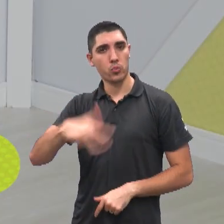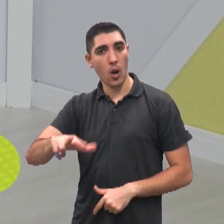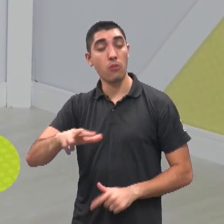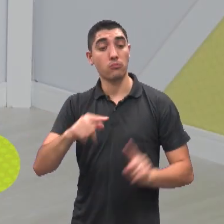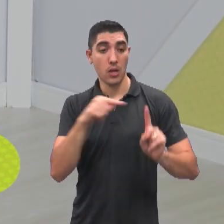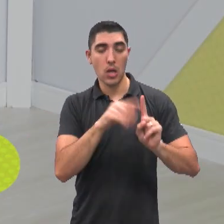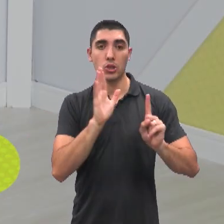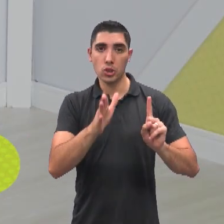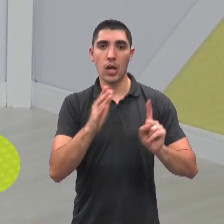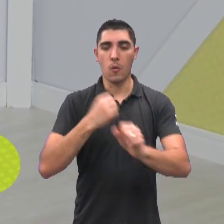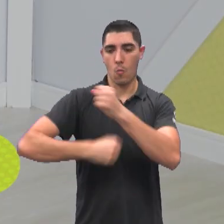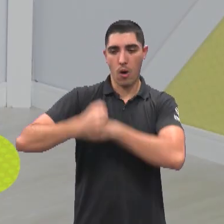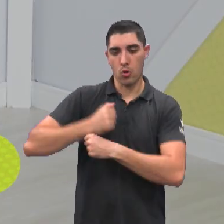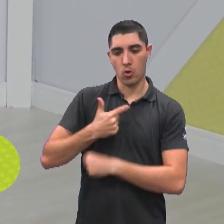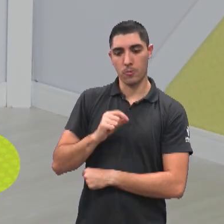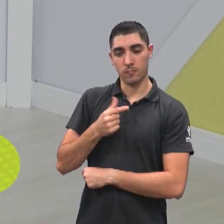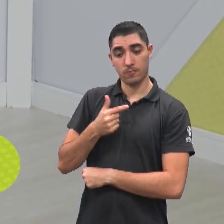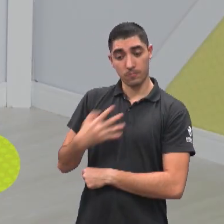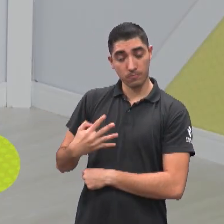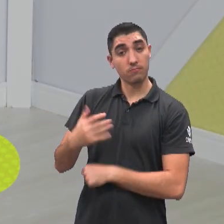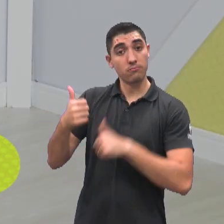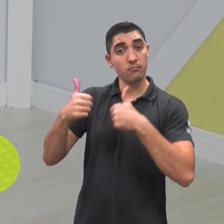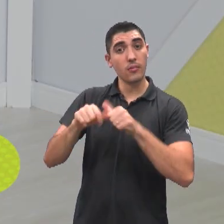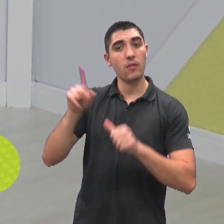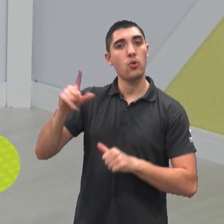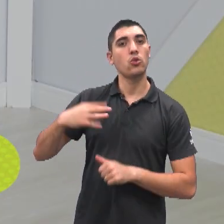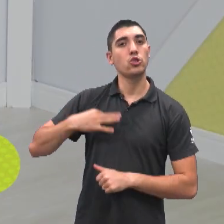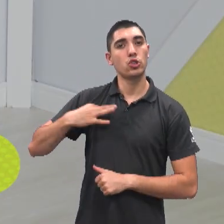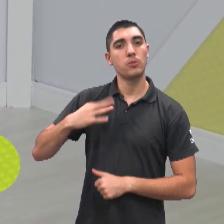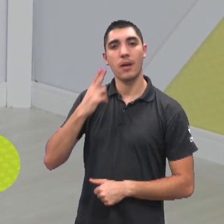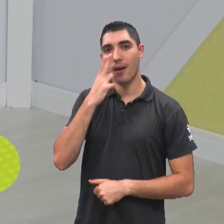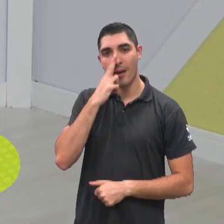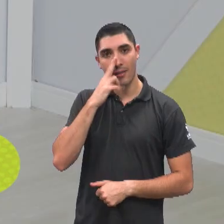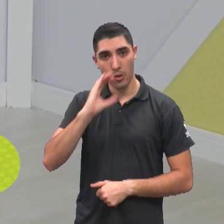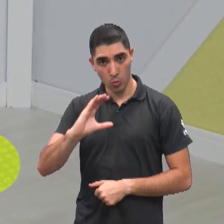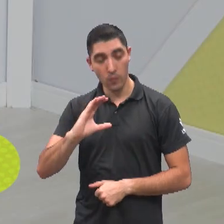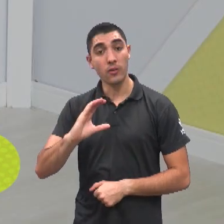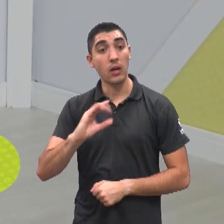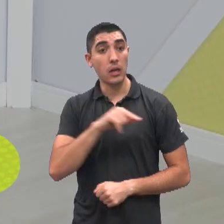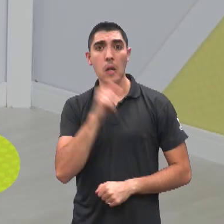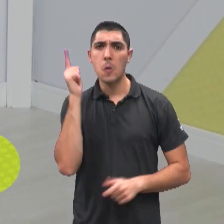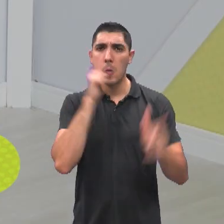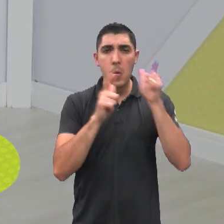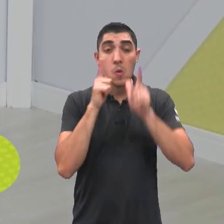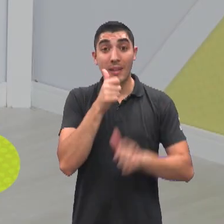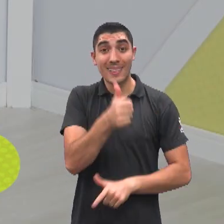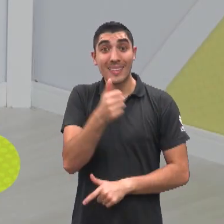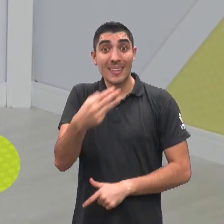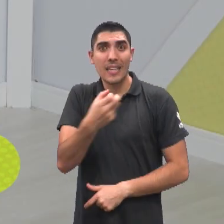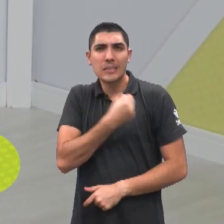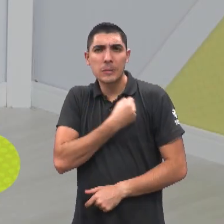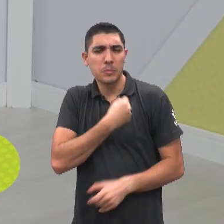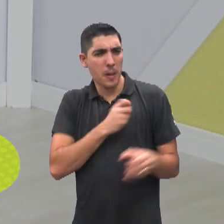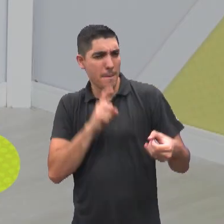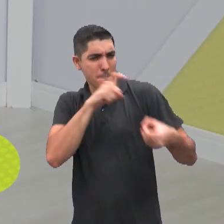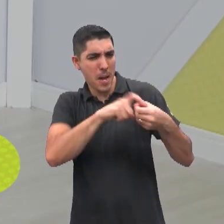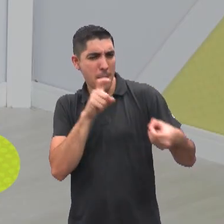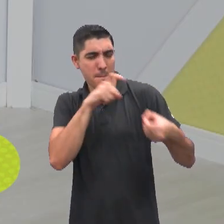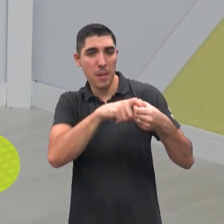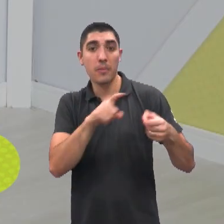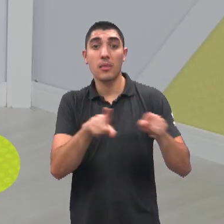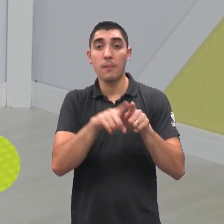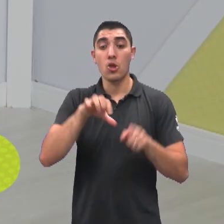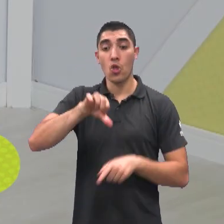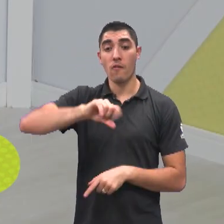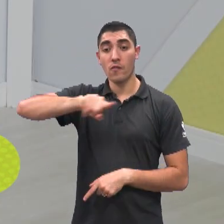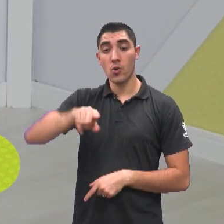de 2024 da LBF pela equipe de Catanduva, onde teve médias aí de 13,1 pontos e 9,6 rebotes